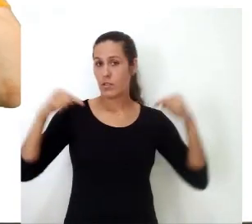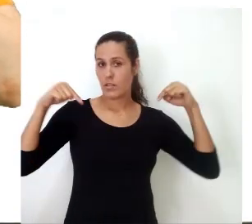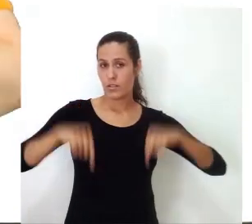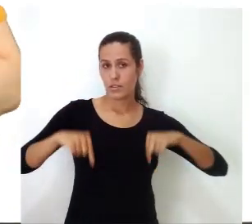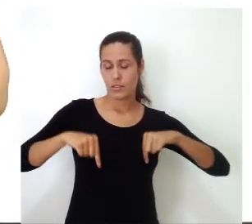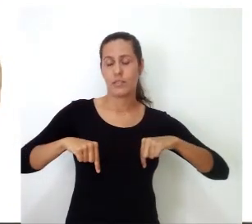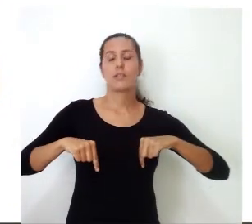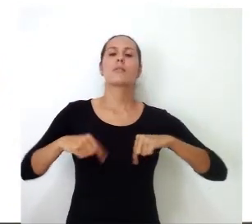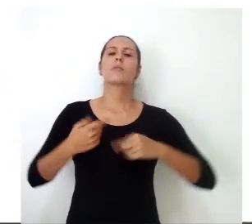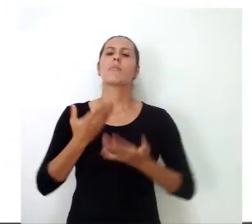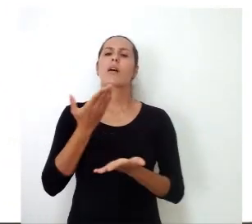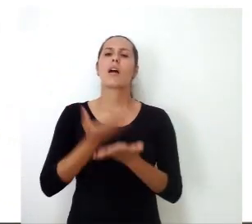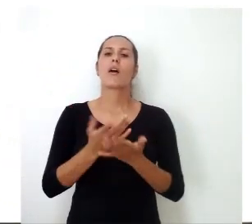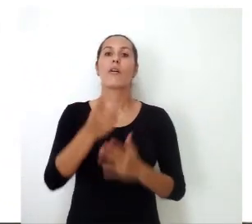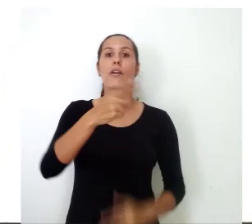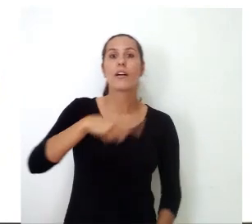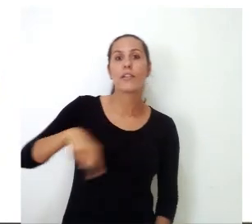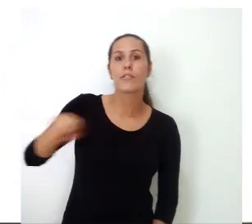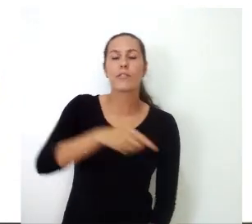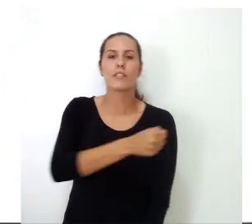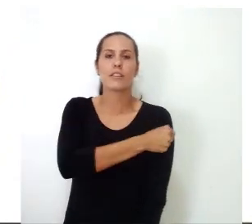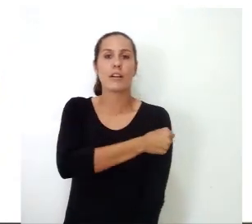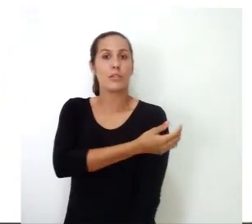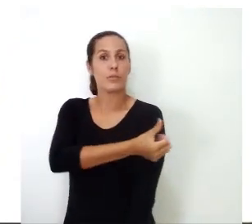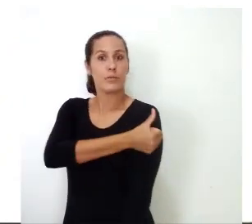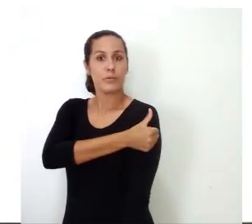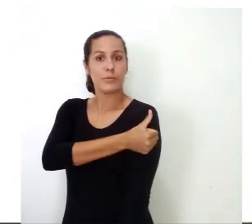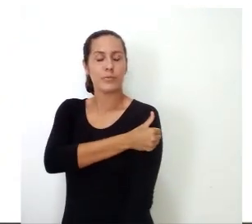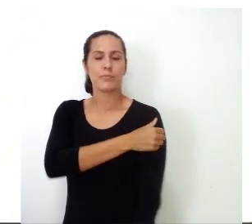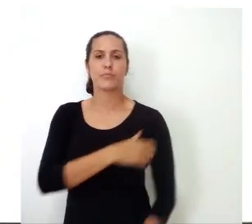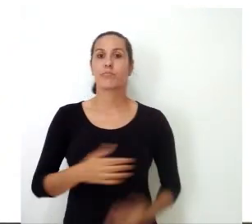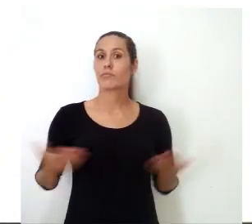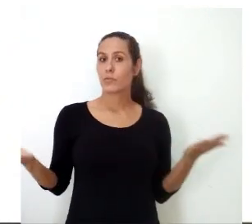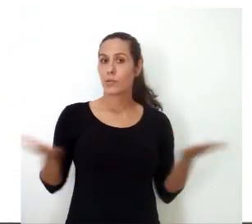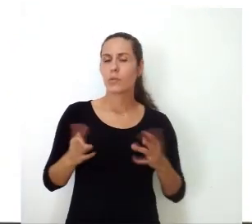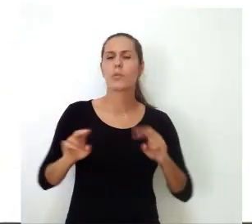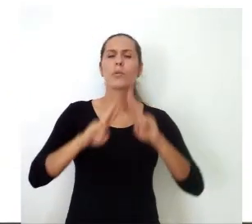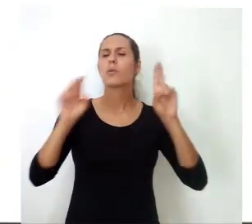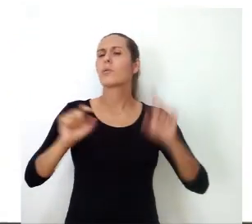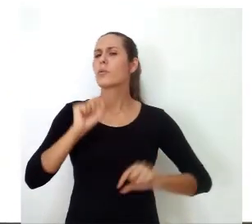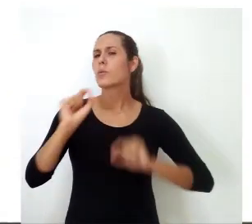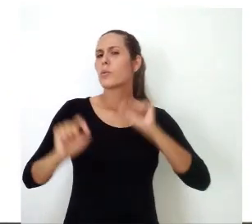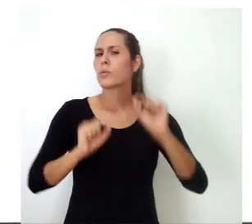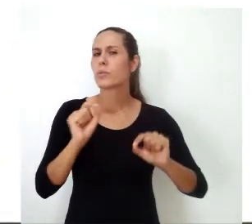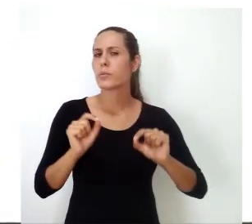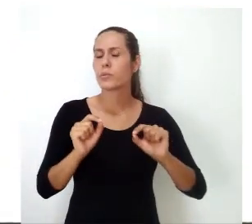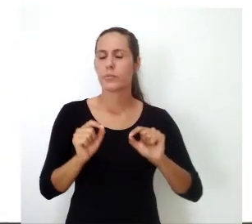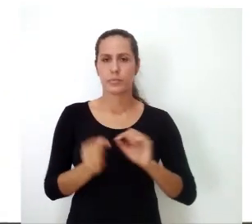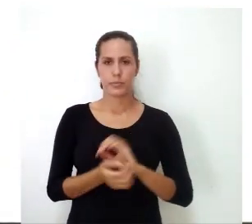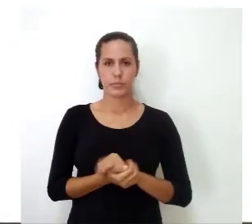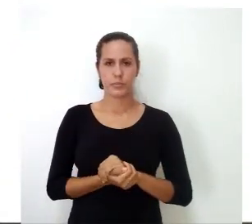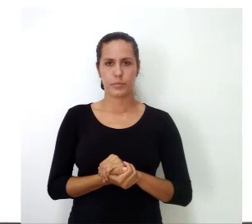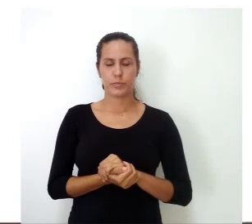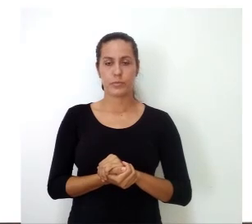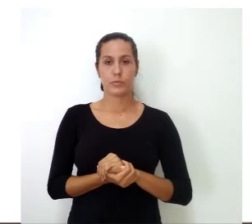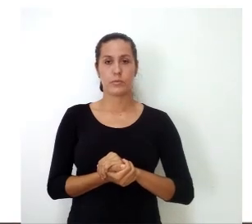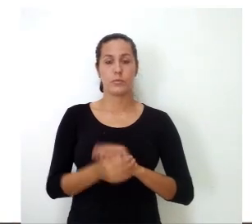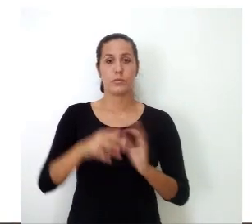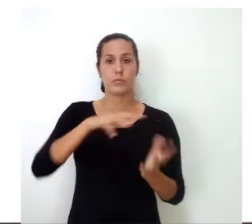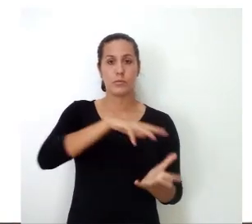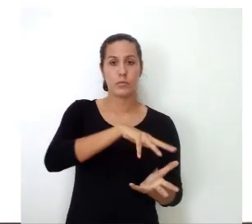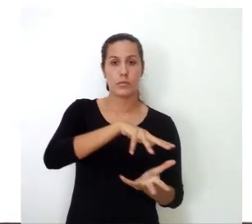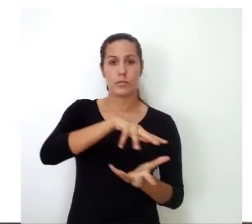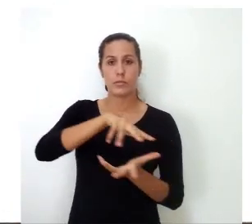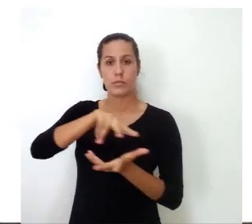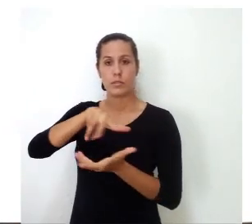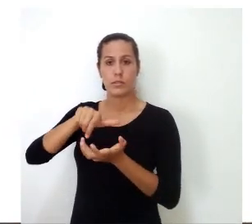para mais uma aula para o sexto ano. Hoje, sexto ano vai aprender um pouquinho da